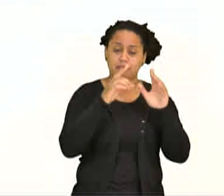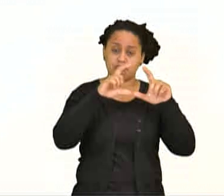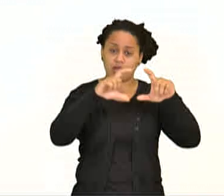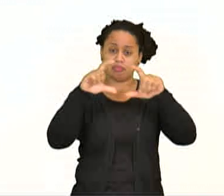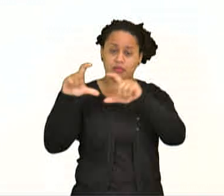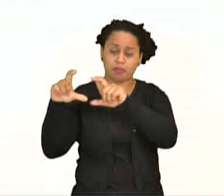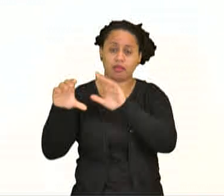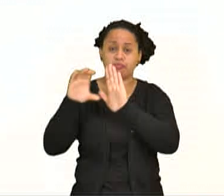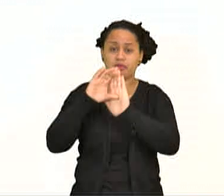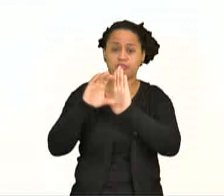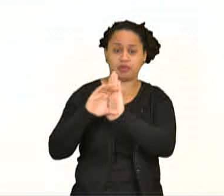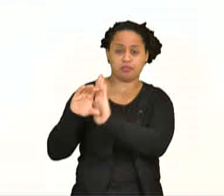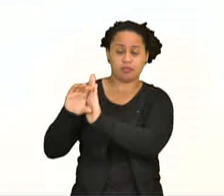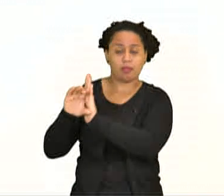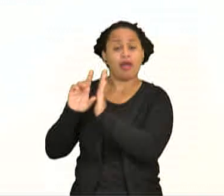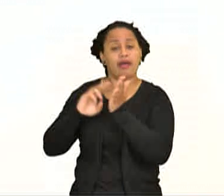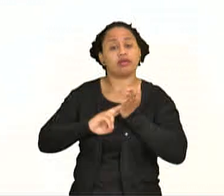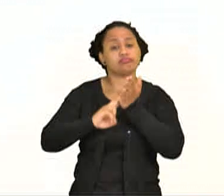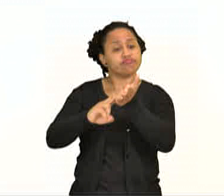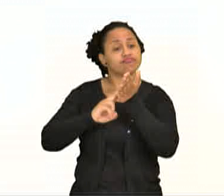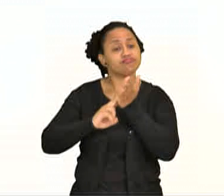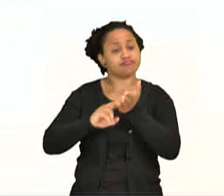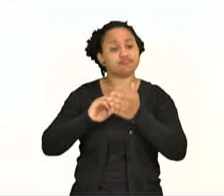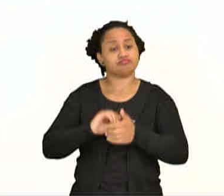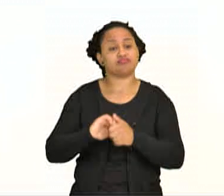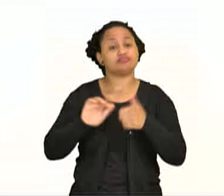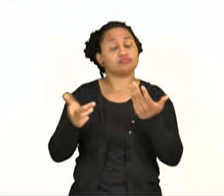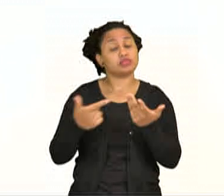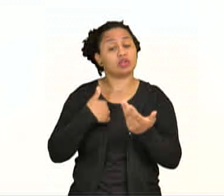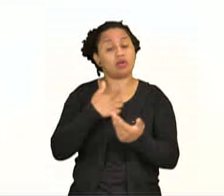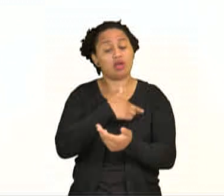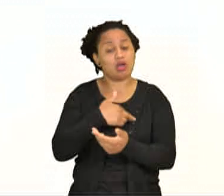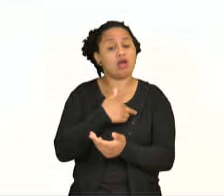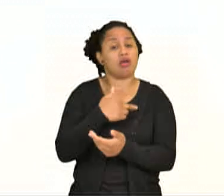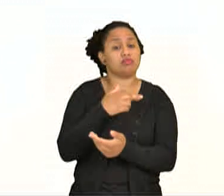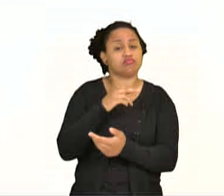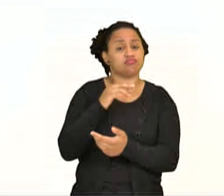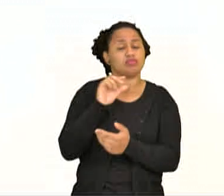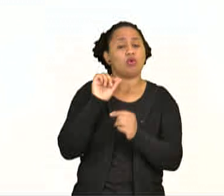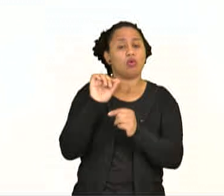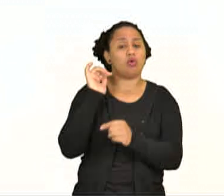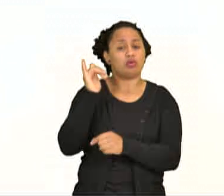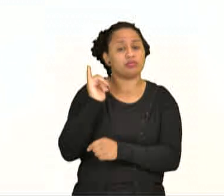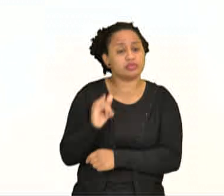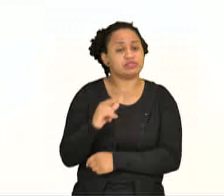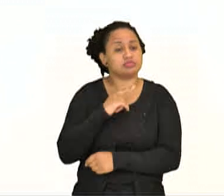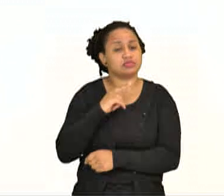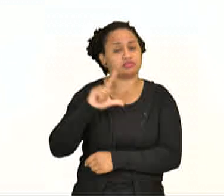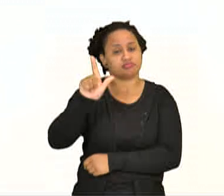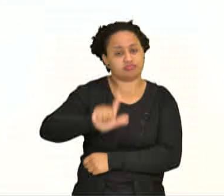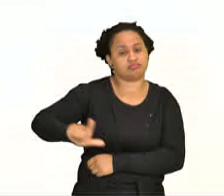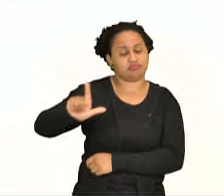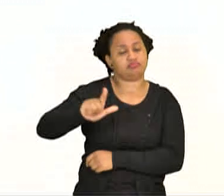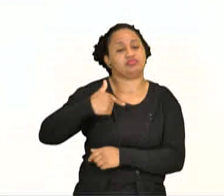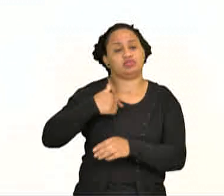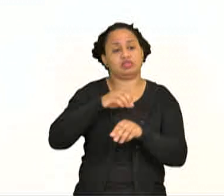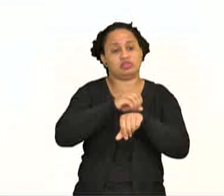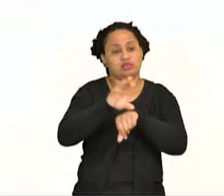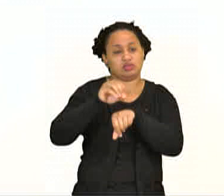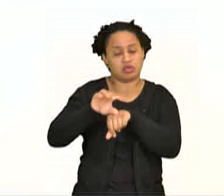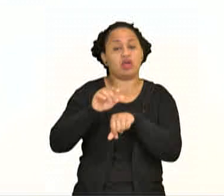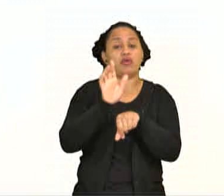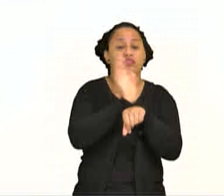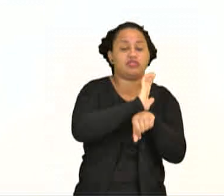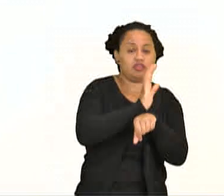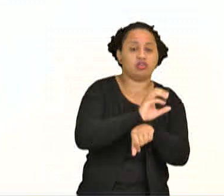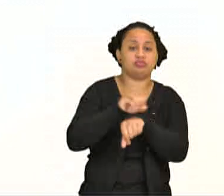cartas. A obra é considerada fundadora do romantismo na literatura. Então ficam essas dicas aqui, né, sobre filme, uma